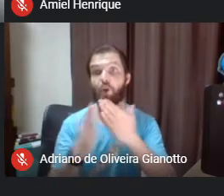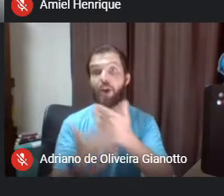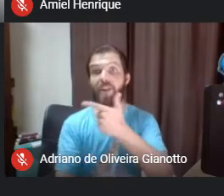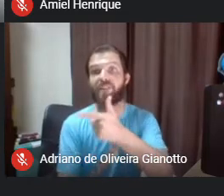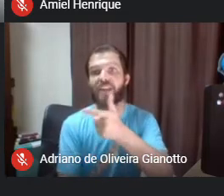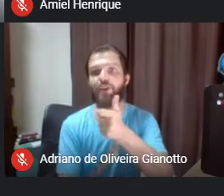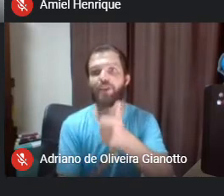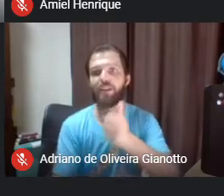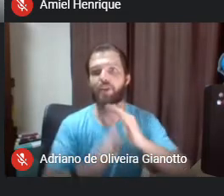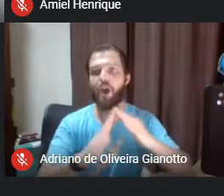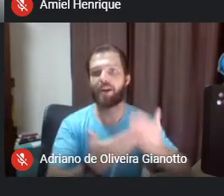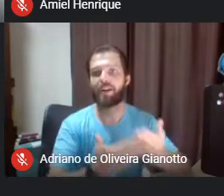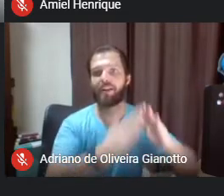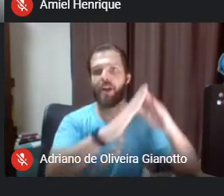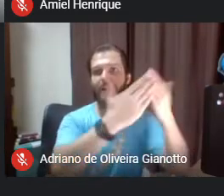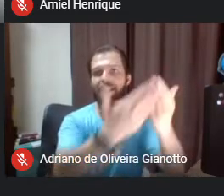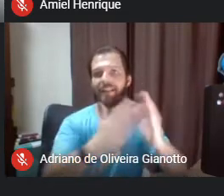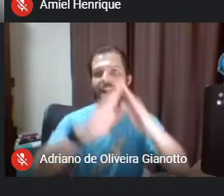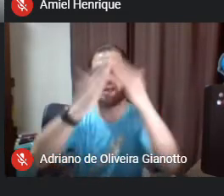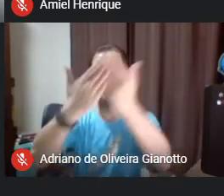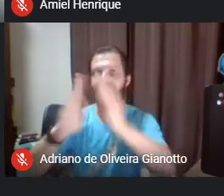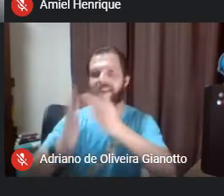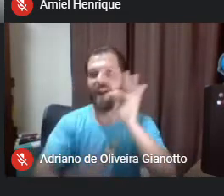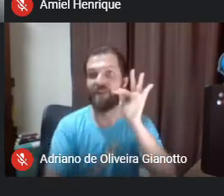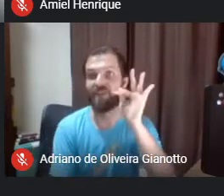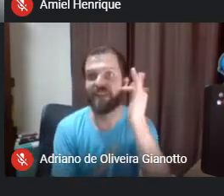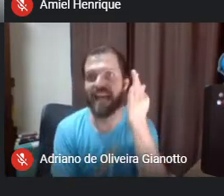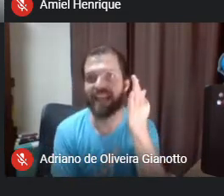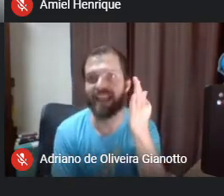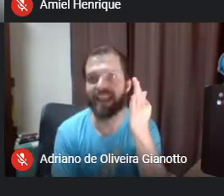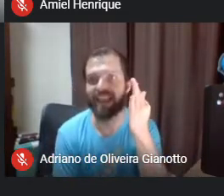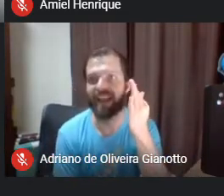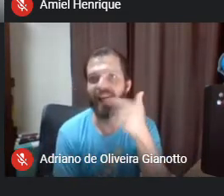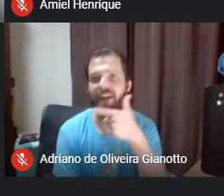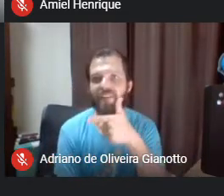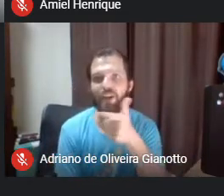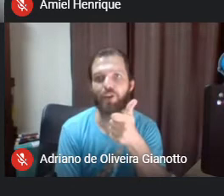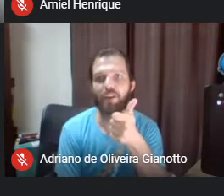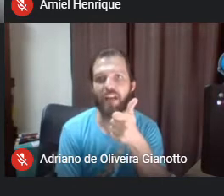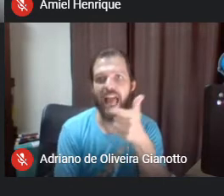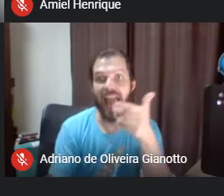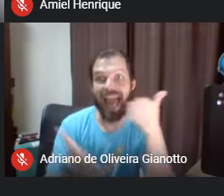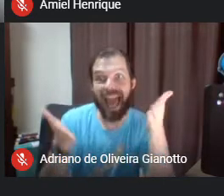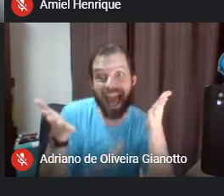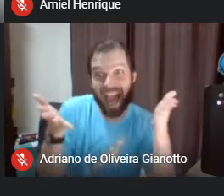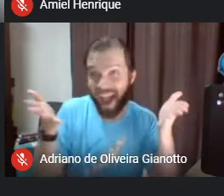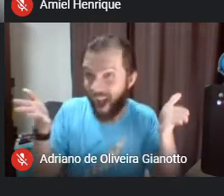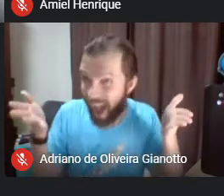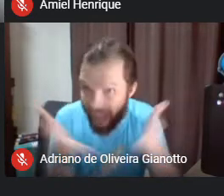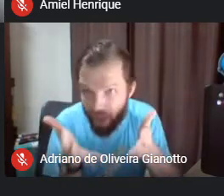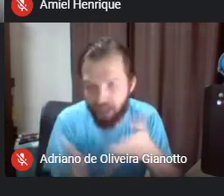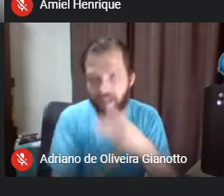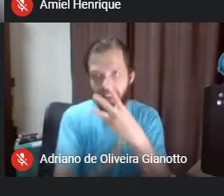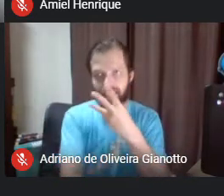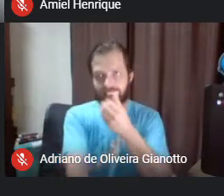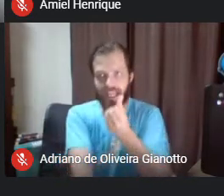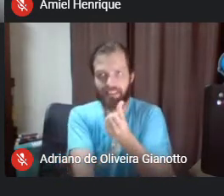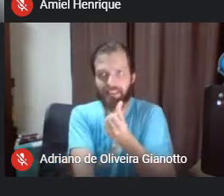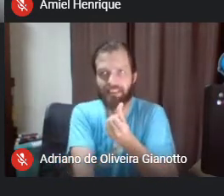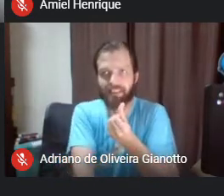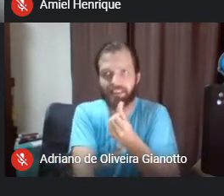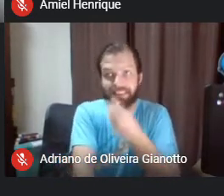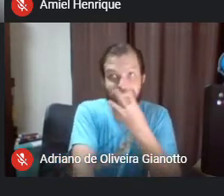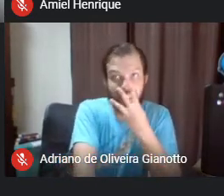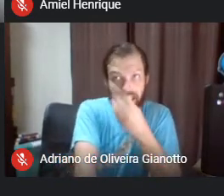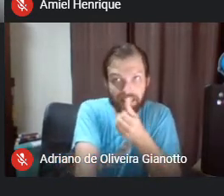assim surgiu uma escola dentro da igreja. Atualmente, na época, eram 21 escolas que surgiu.